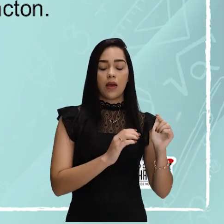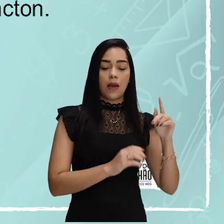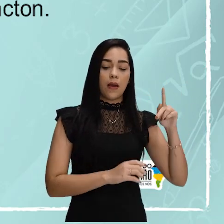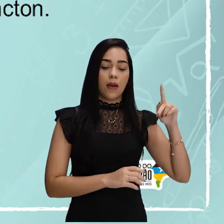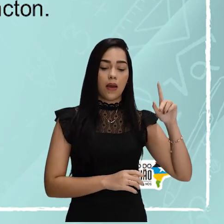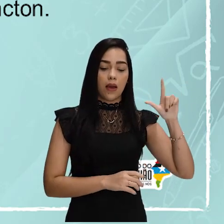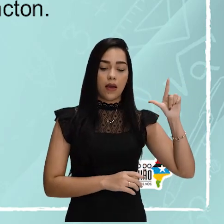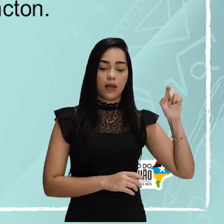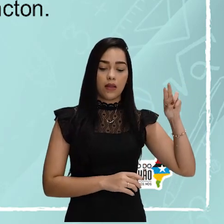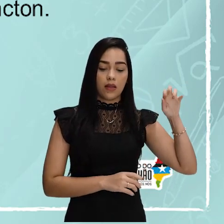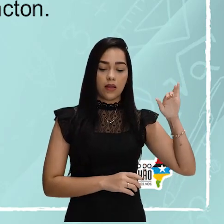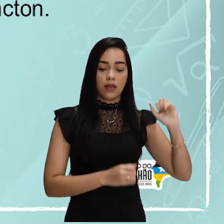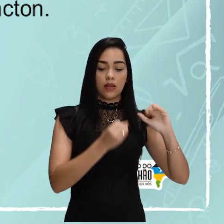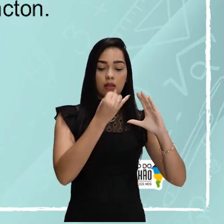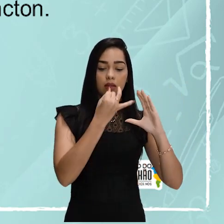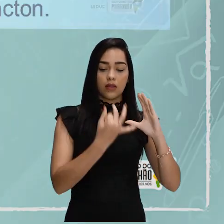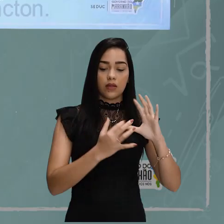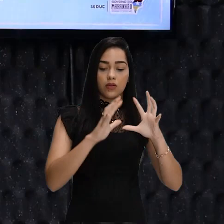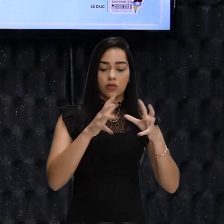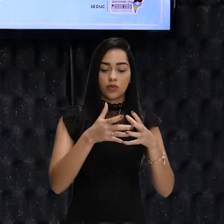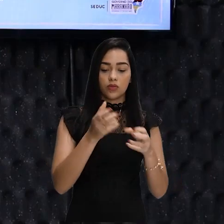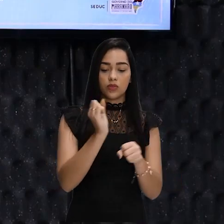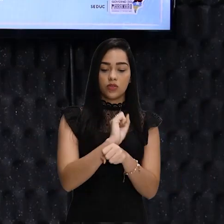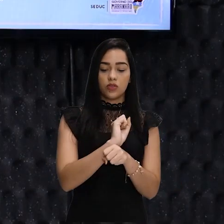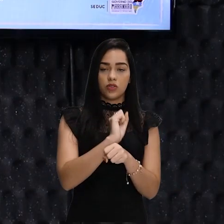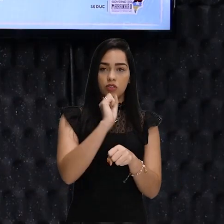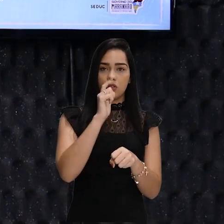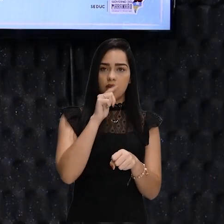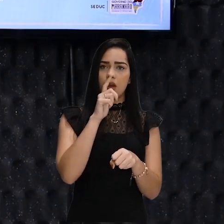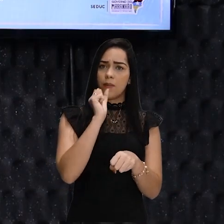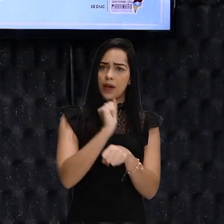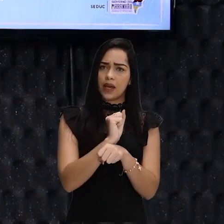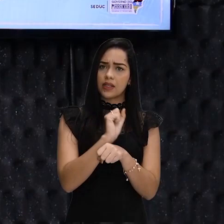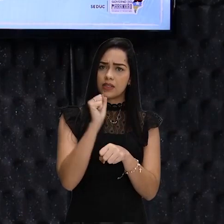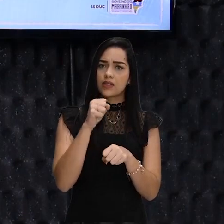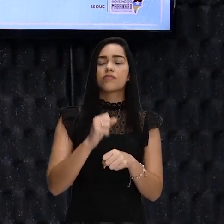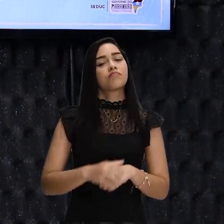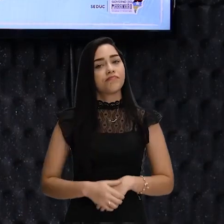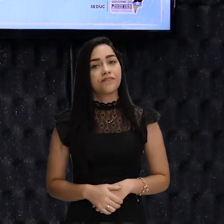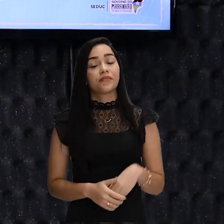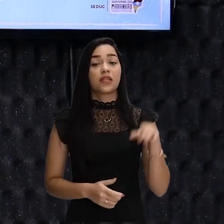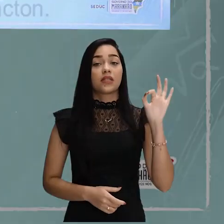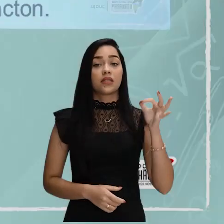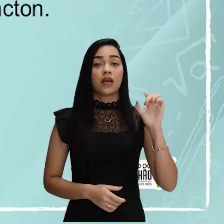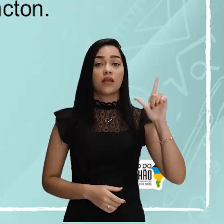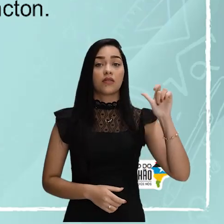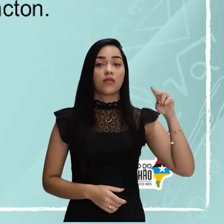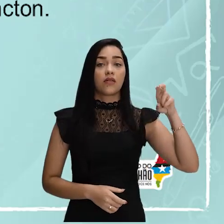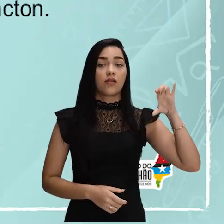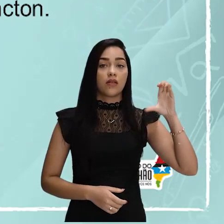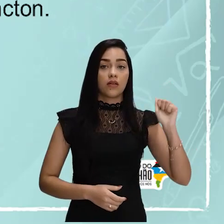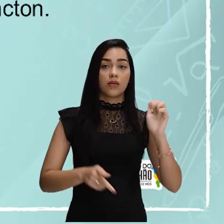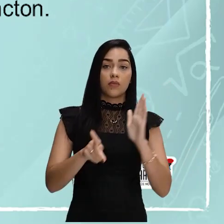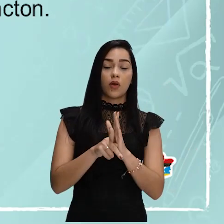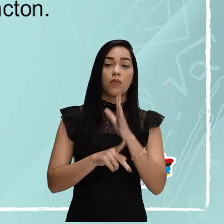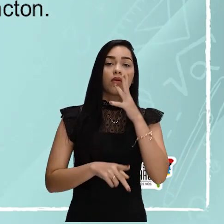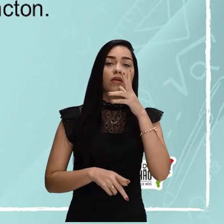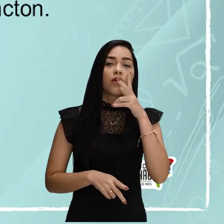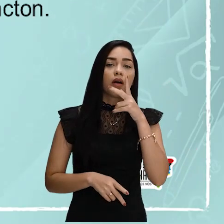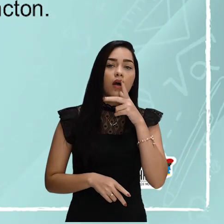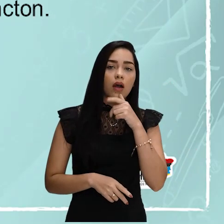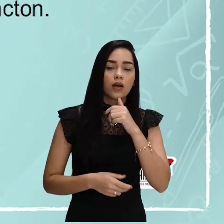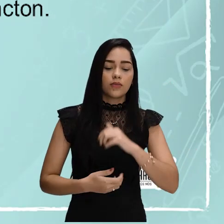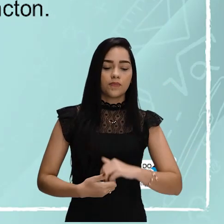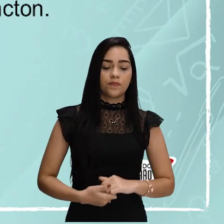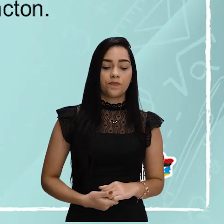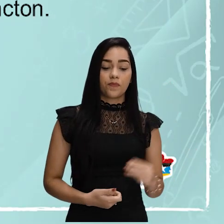como lagos, lagoas e brejos? Correto também. O termo lêntico tem a ver com a lentidão das águas. A terceira, a